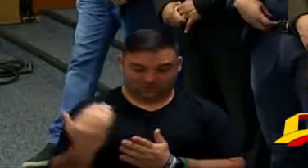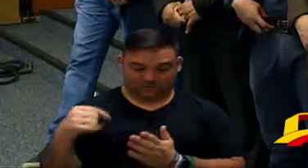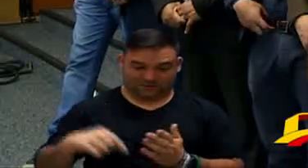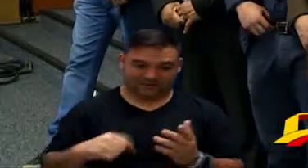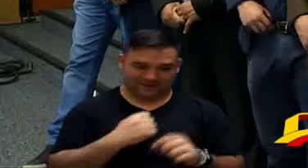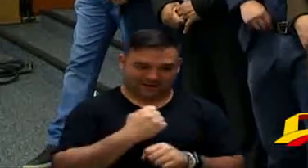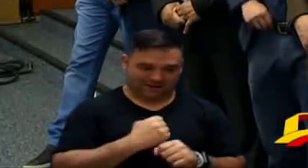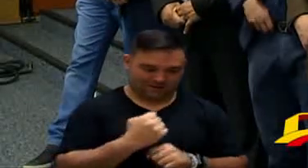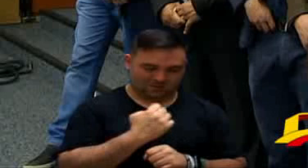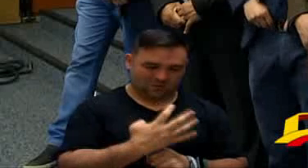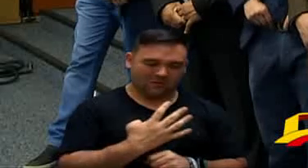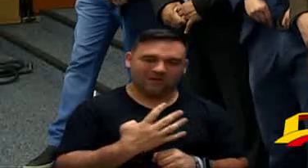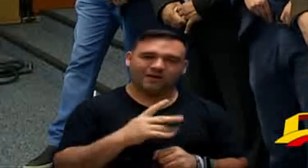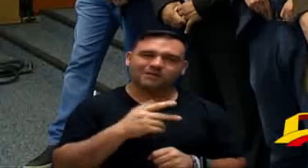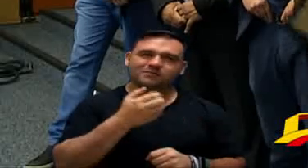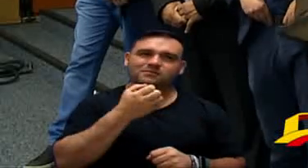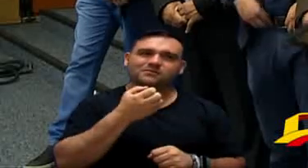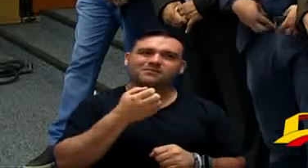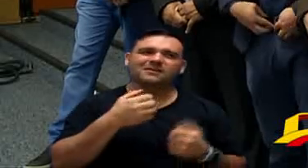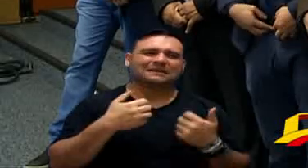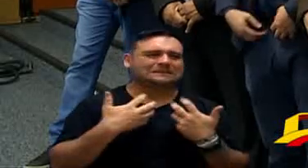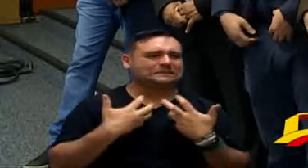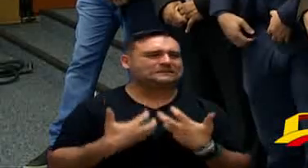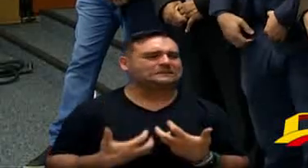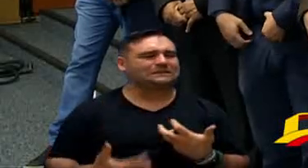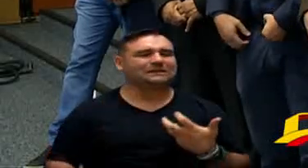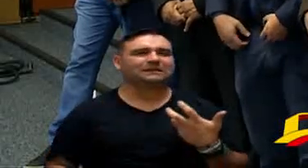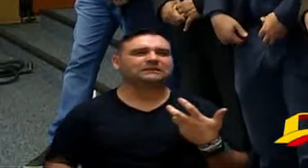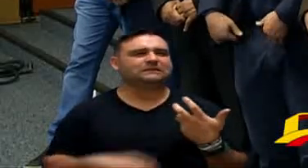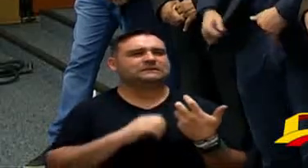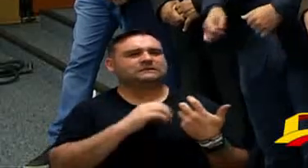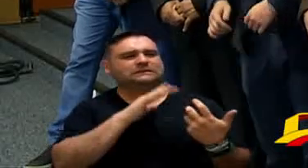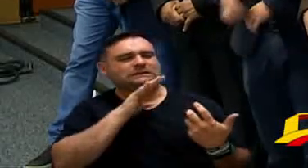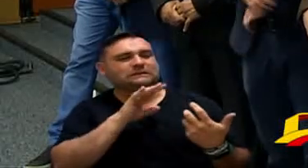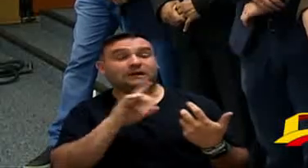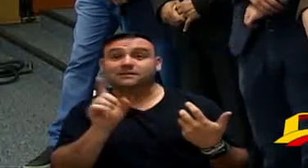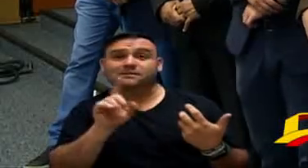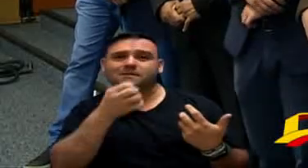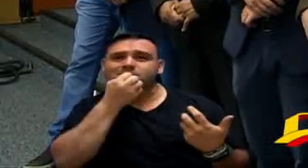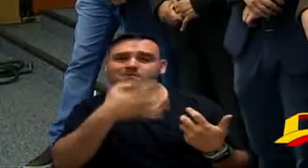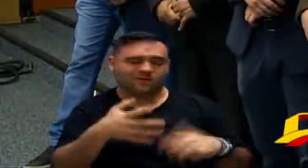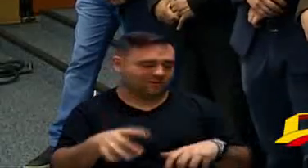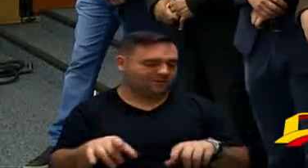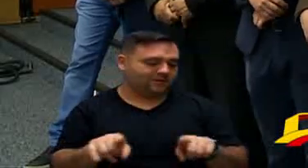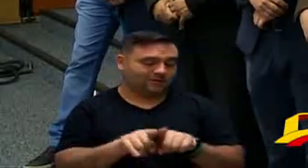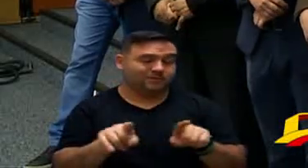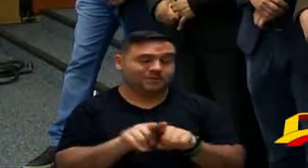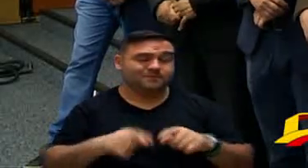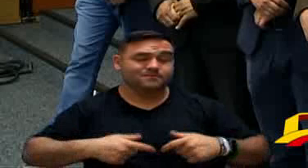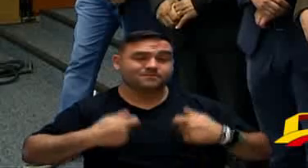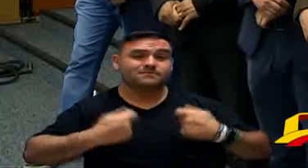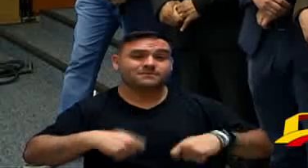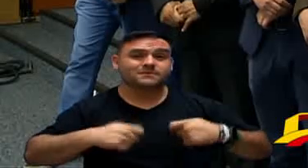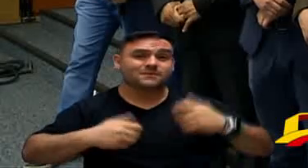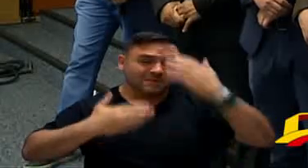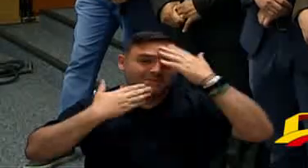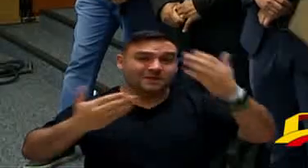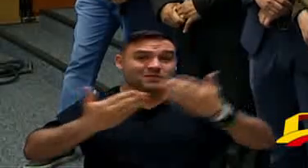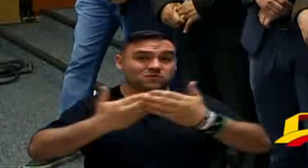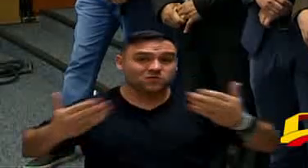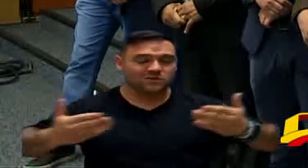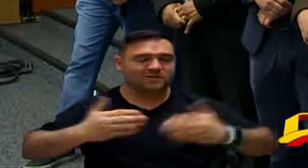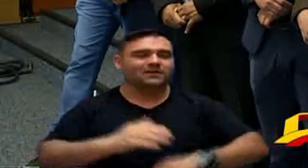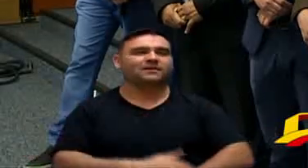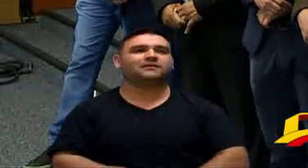e esses quatro anos agora desgastante ruim de convívio não e tem que tenham obrigado por vocês